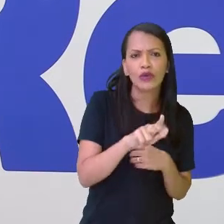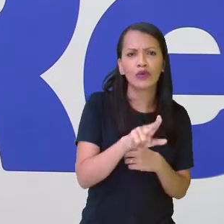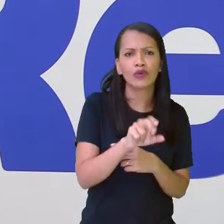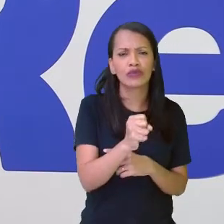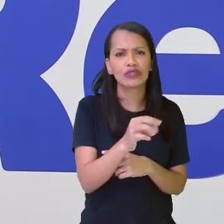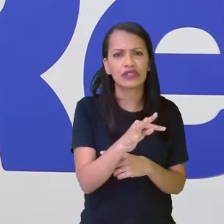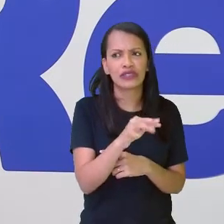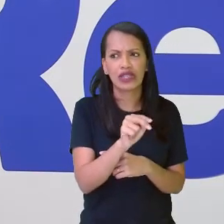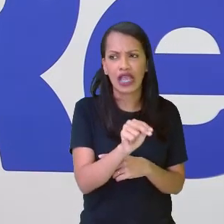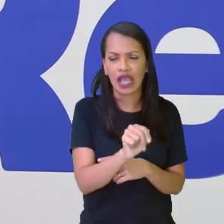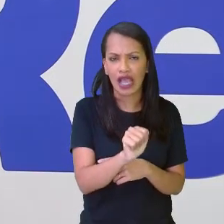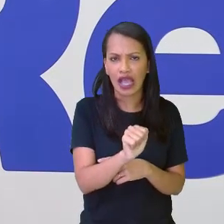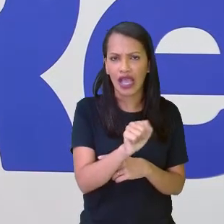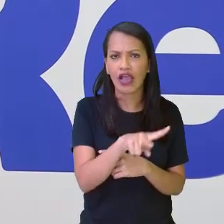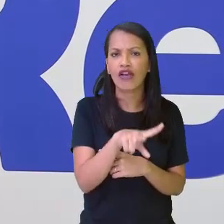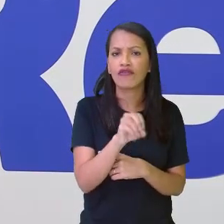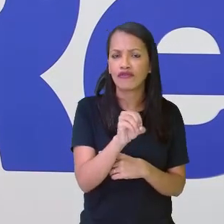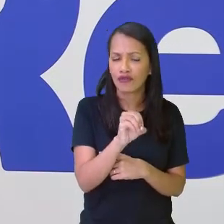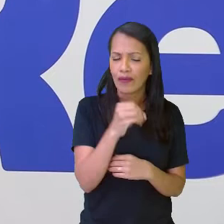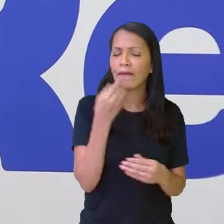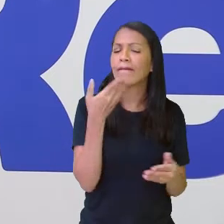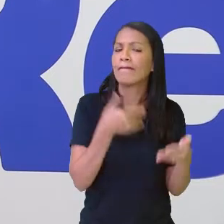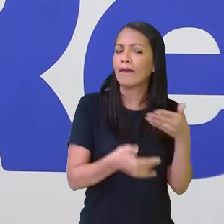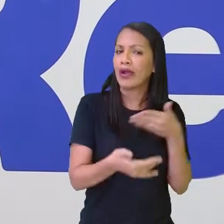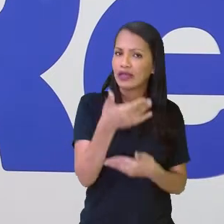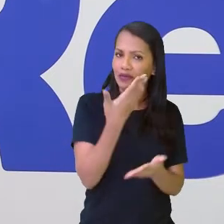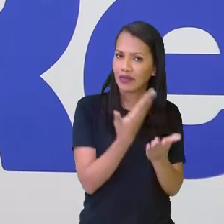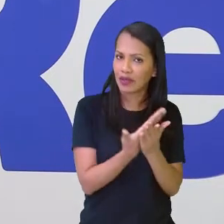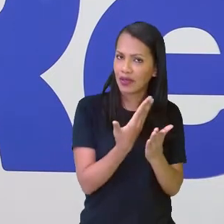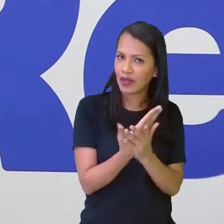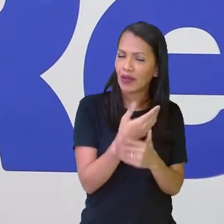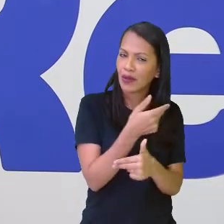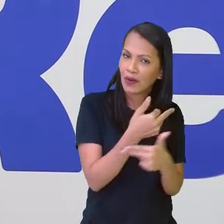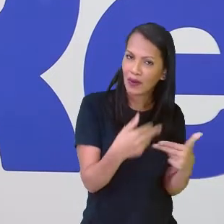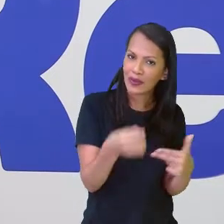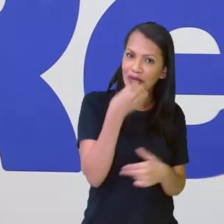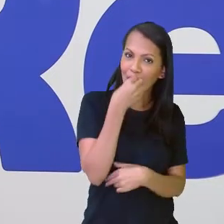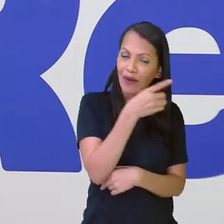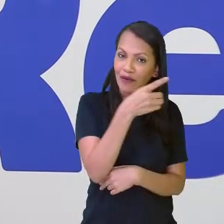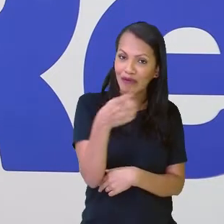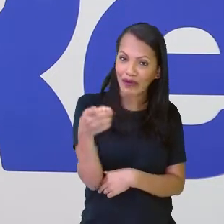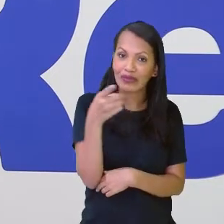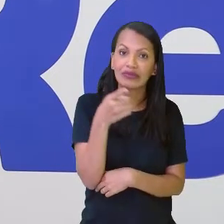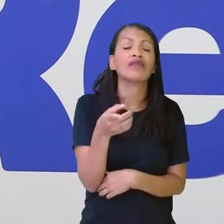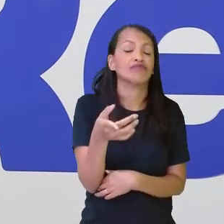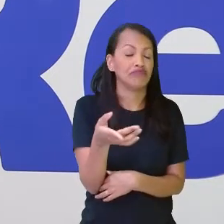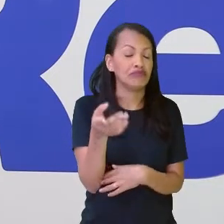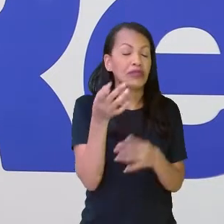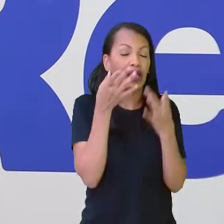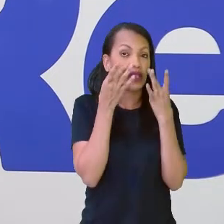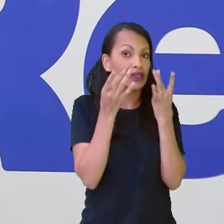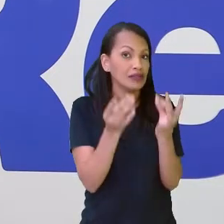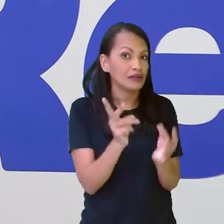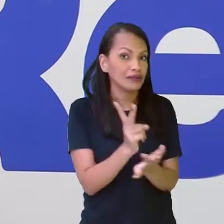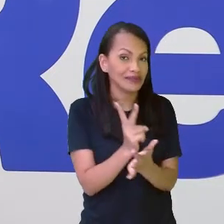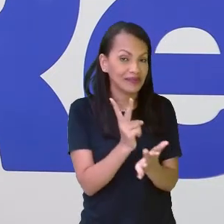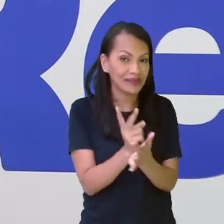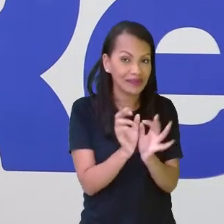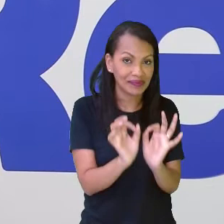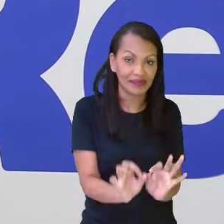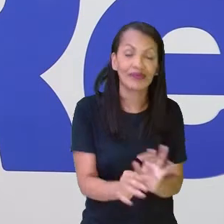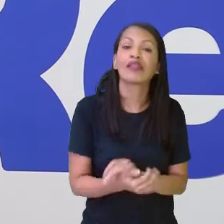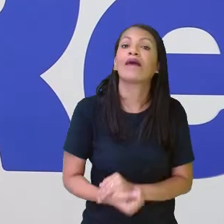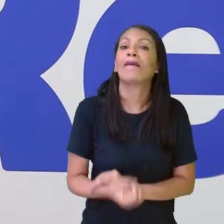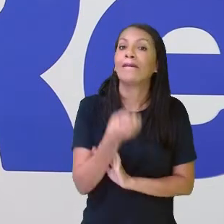também participou. Que coisa boa, hein? Vocês estão sempre atentos, né?